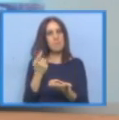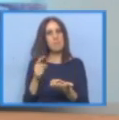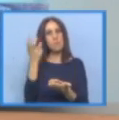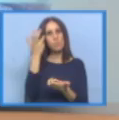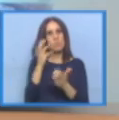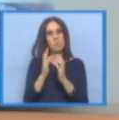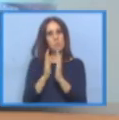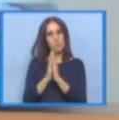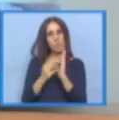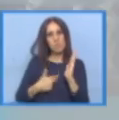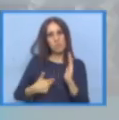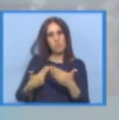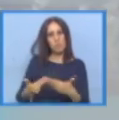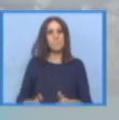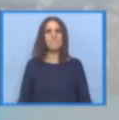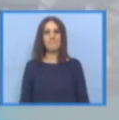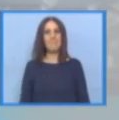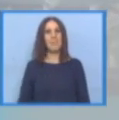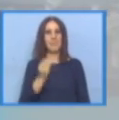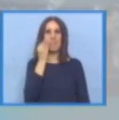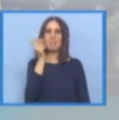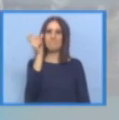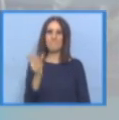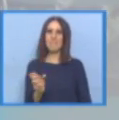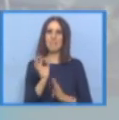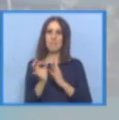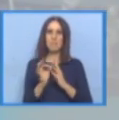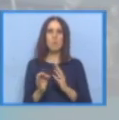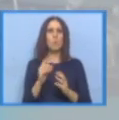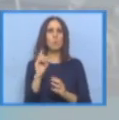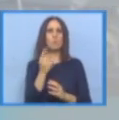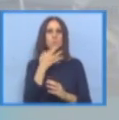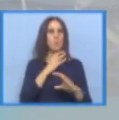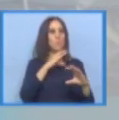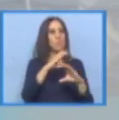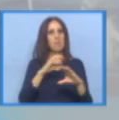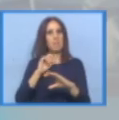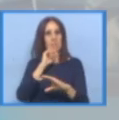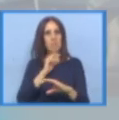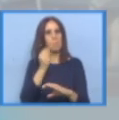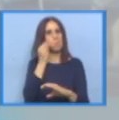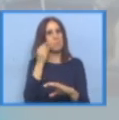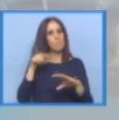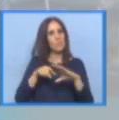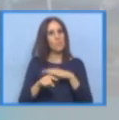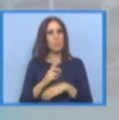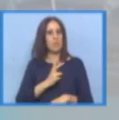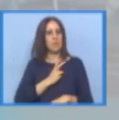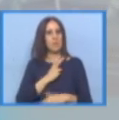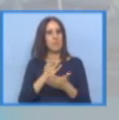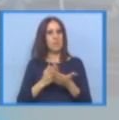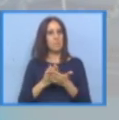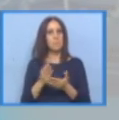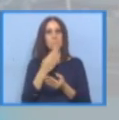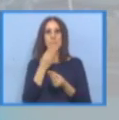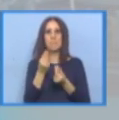cristianismo hoje. Ele tem essa característica, consegue comunicar com todos, com a profundidade dos círculos académicos, mas